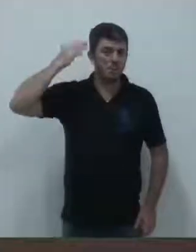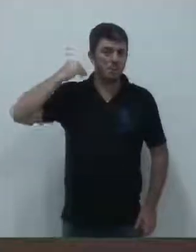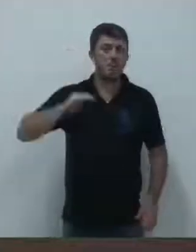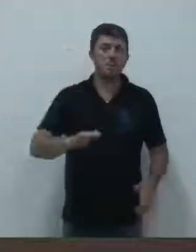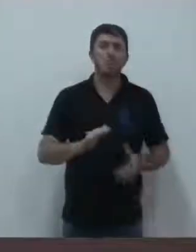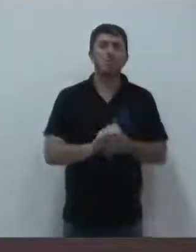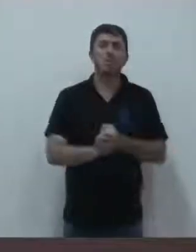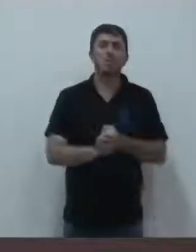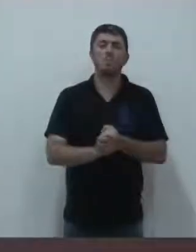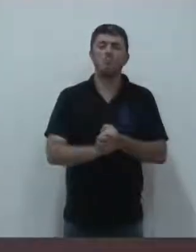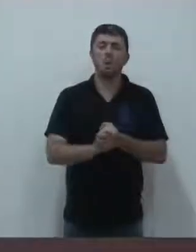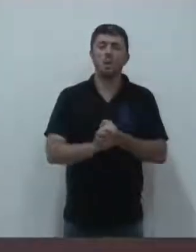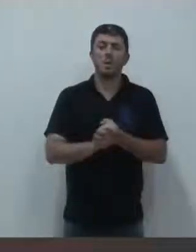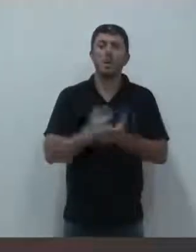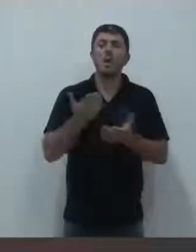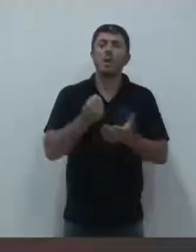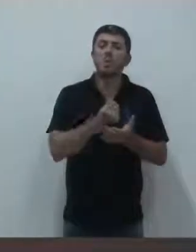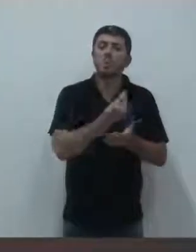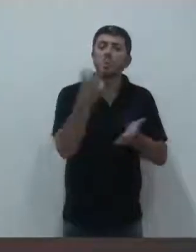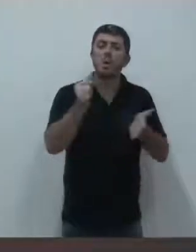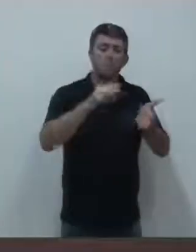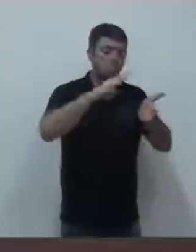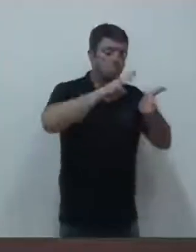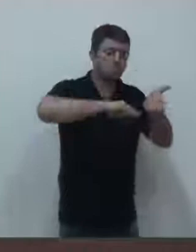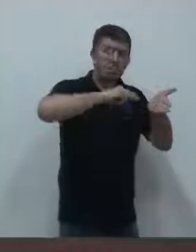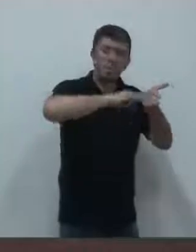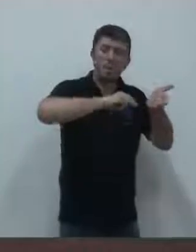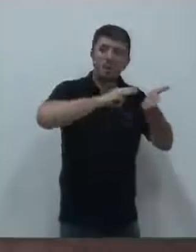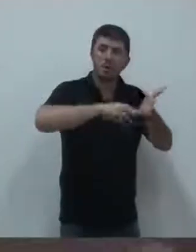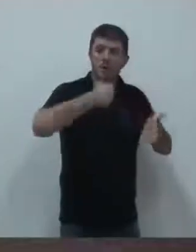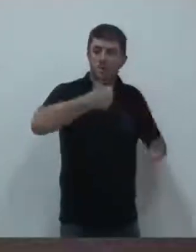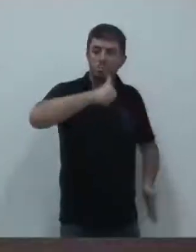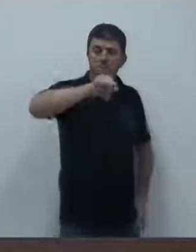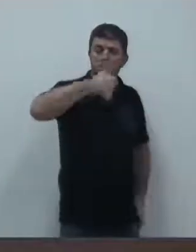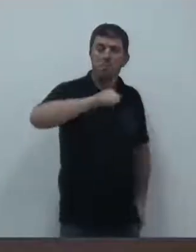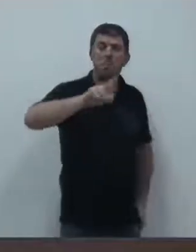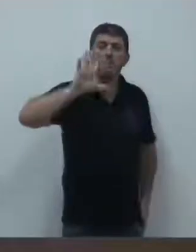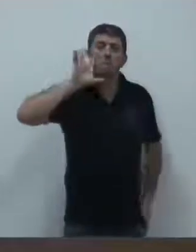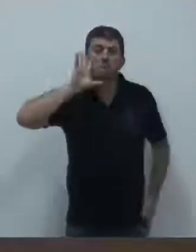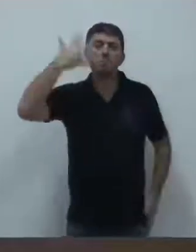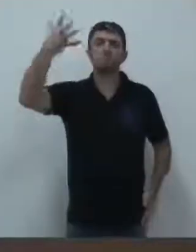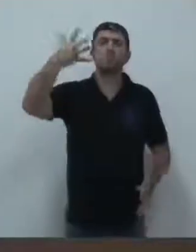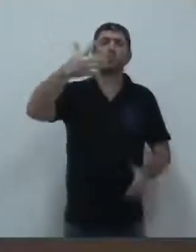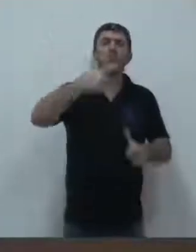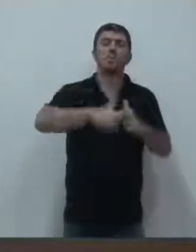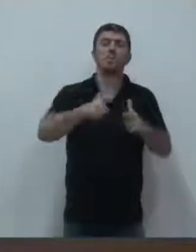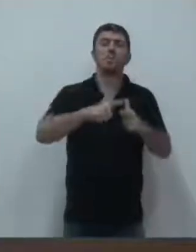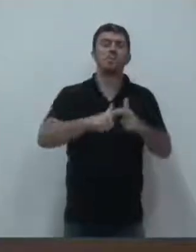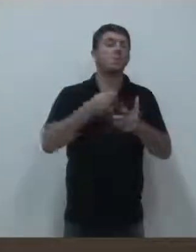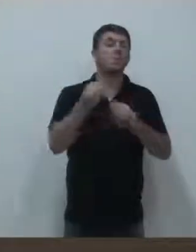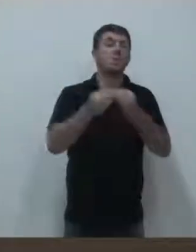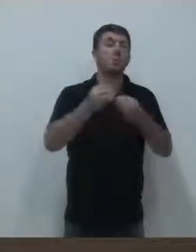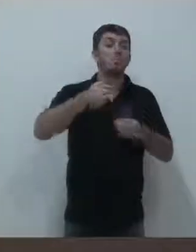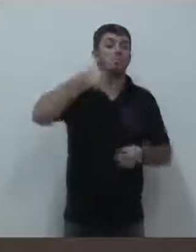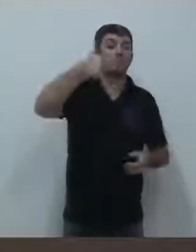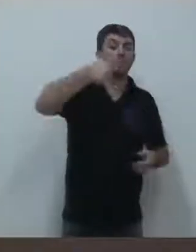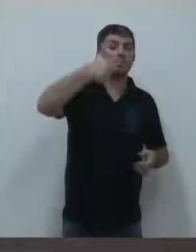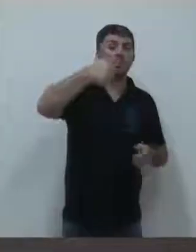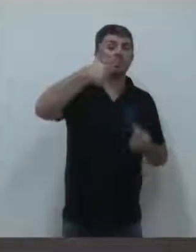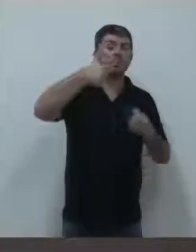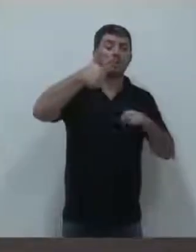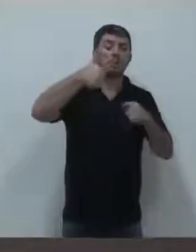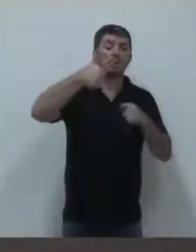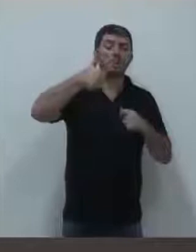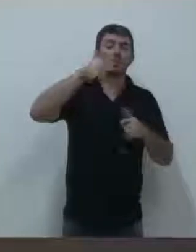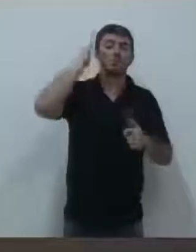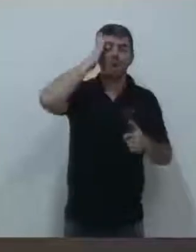aqui, qualquer método de análise e solução de problema, o primeiro passo dele é reconhecer o problema. Então, a partir do momento que você faz uma